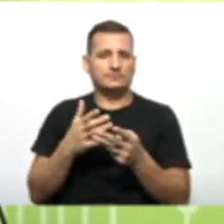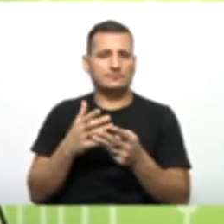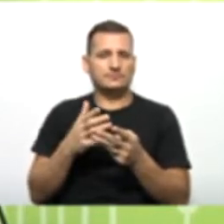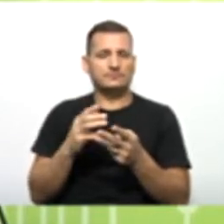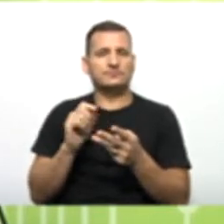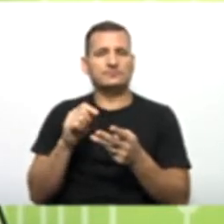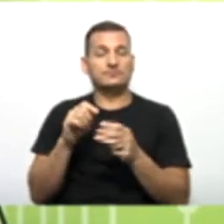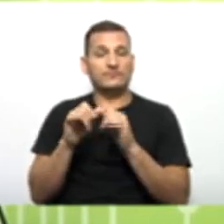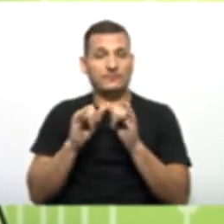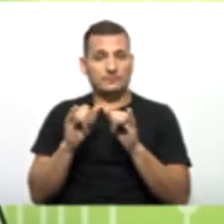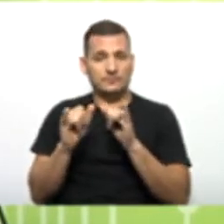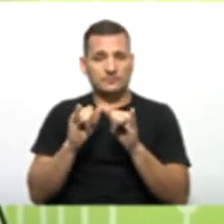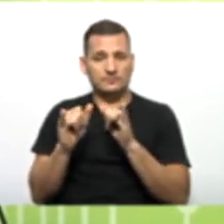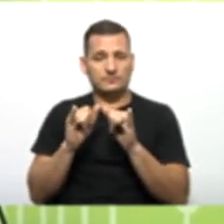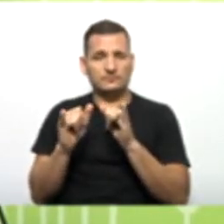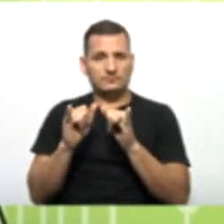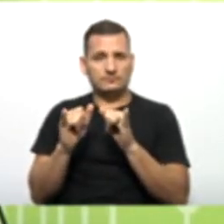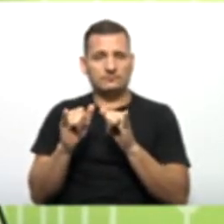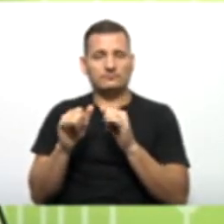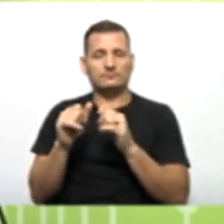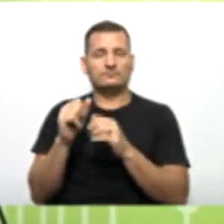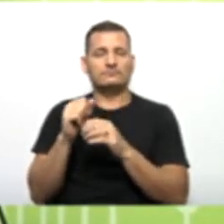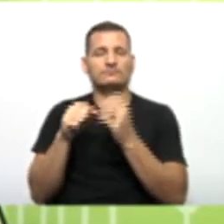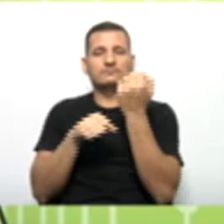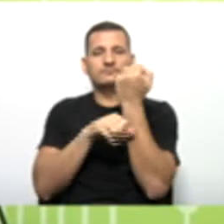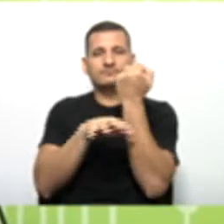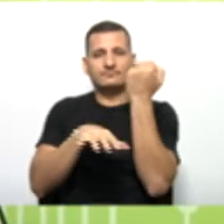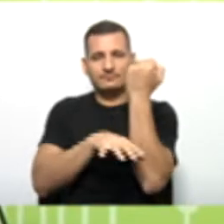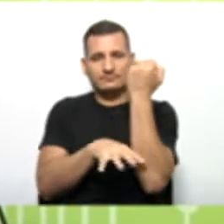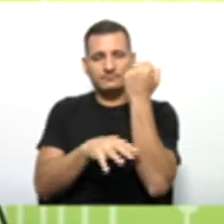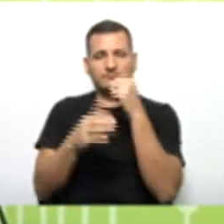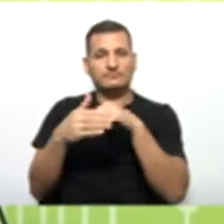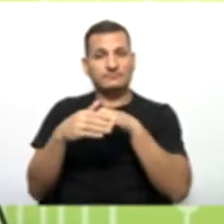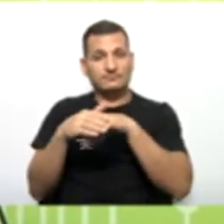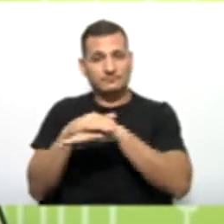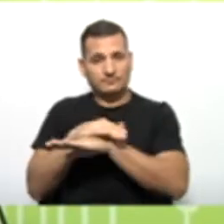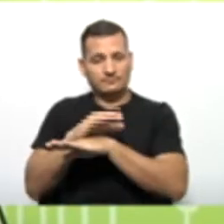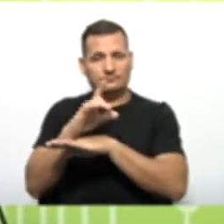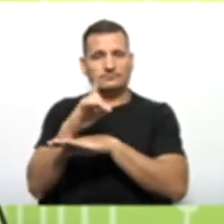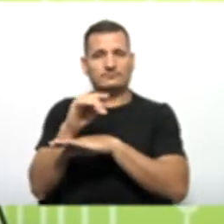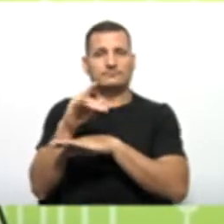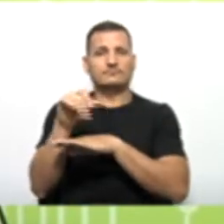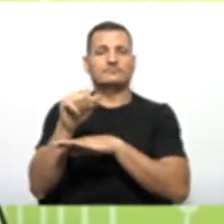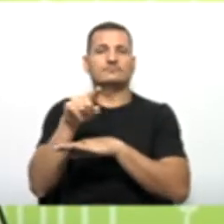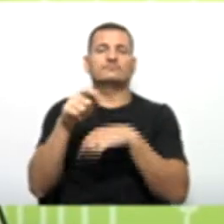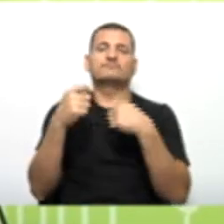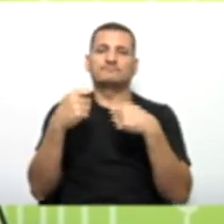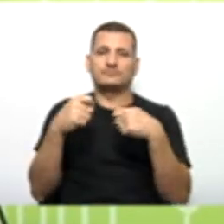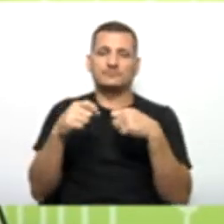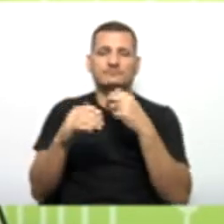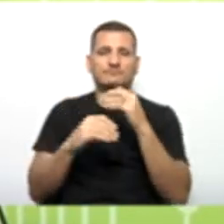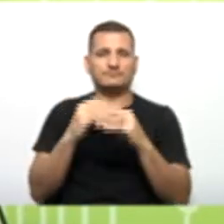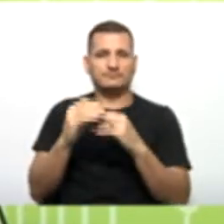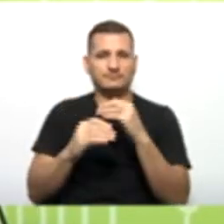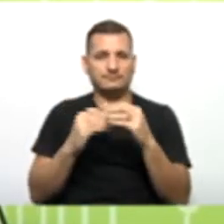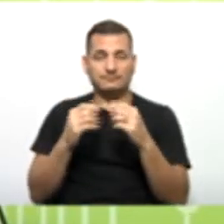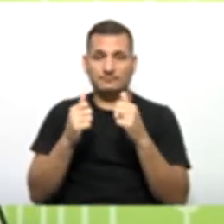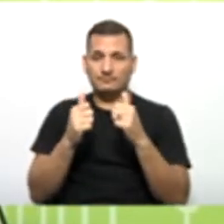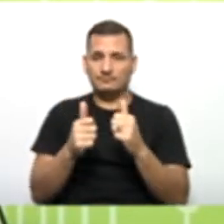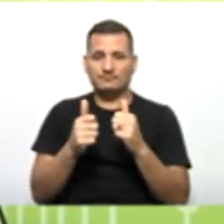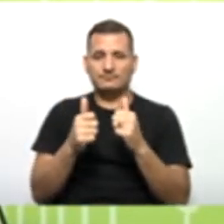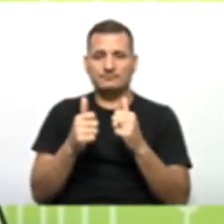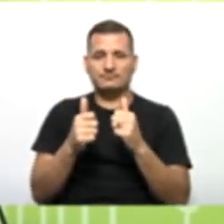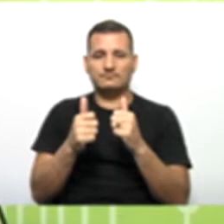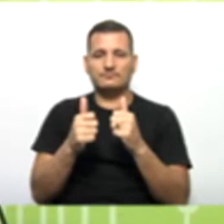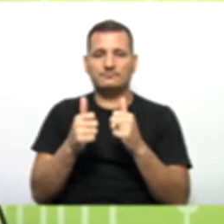gere uma informação para o servidor que armazene dados você precisa de um banco de dados certo então